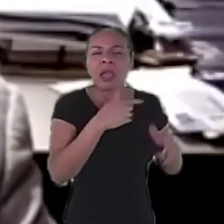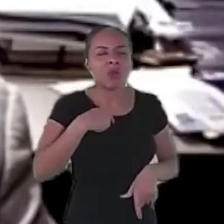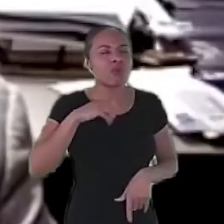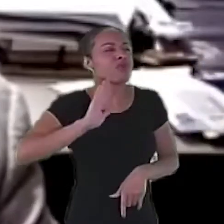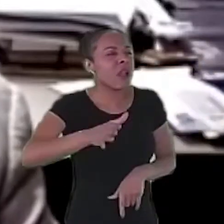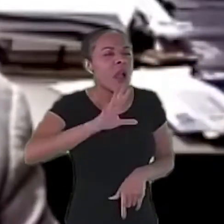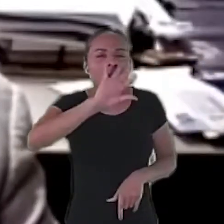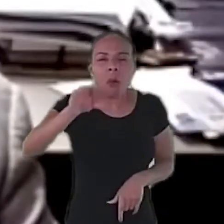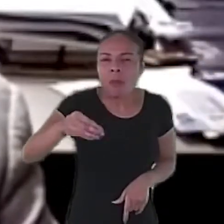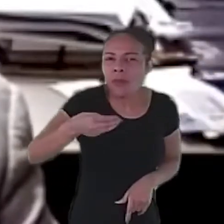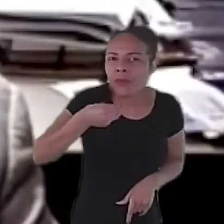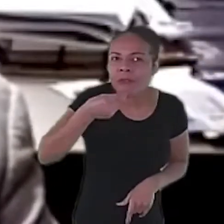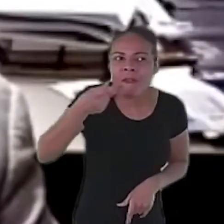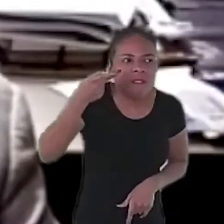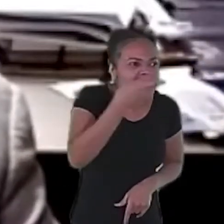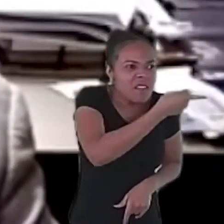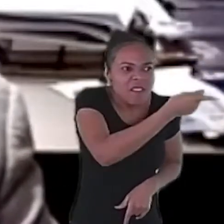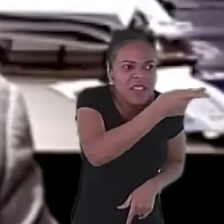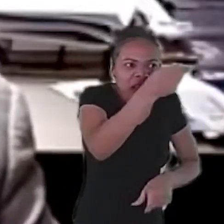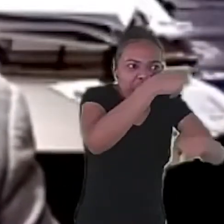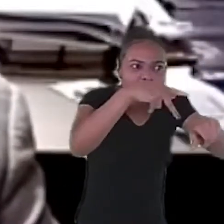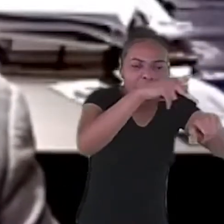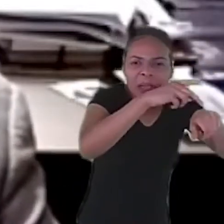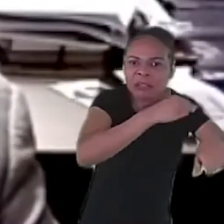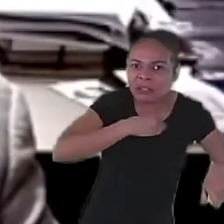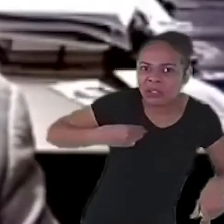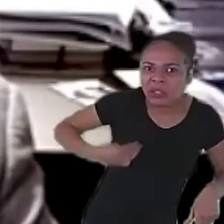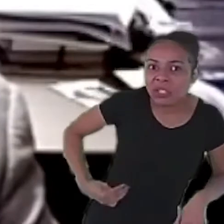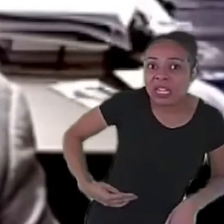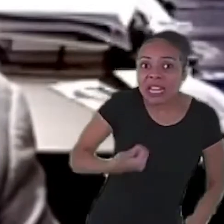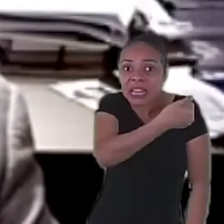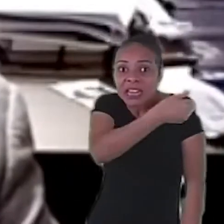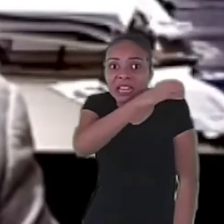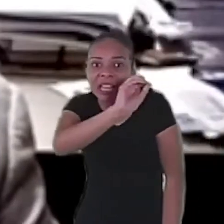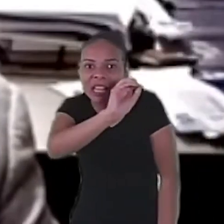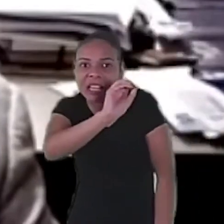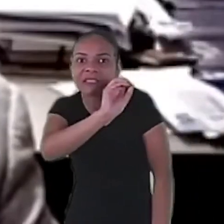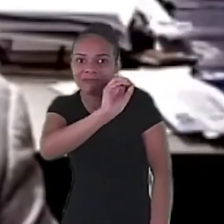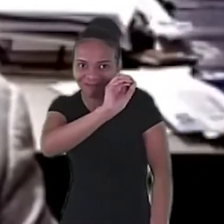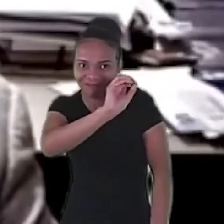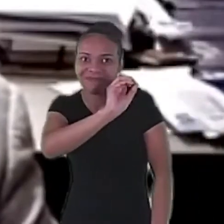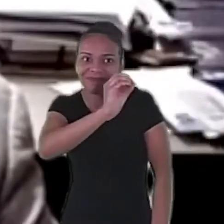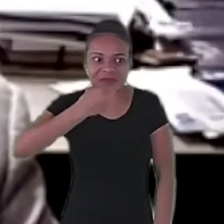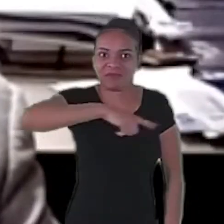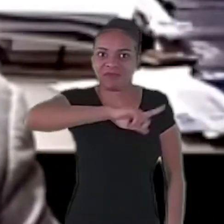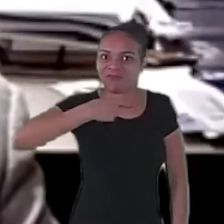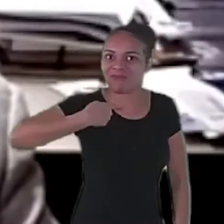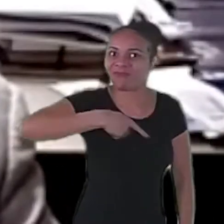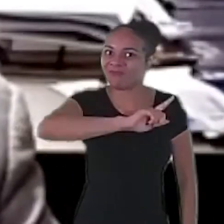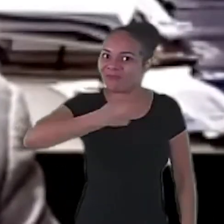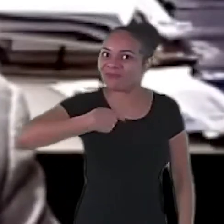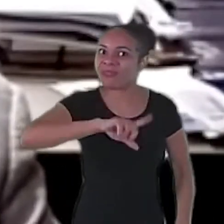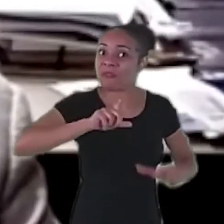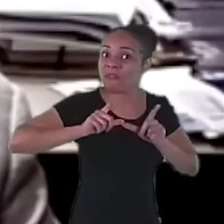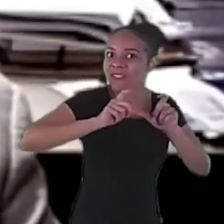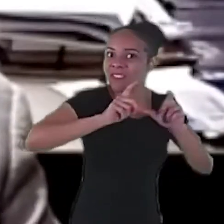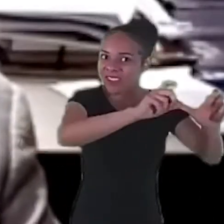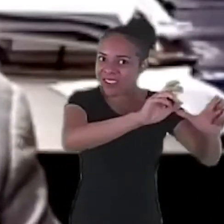10 vezes nos últimos 21 anos. Cada vez que eu vou à China, encontro uma China